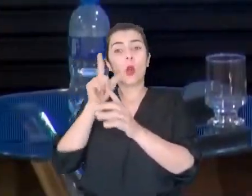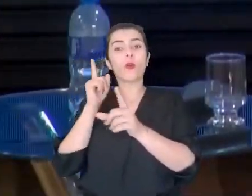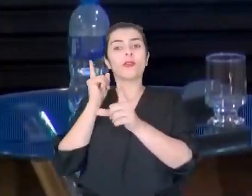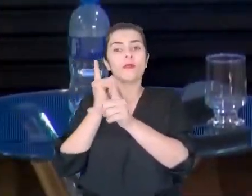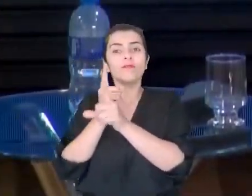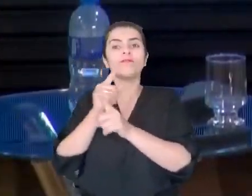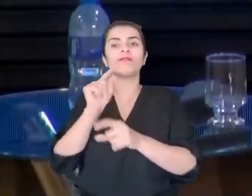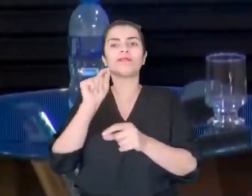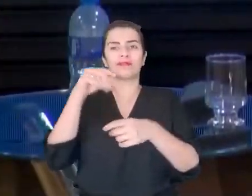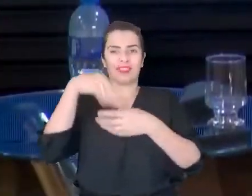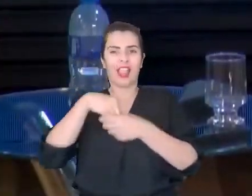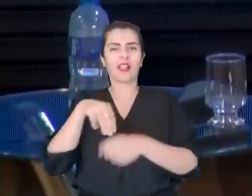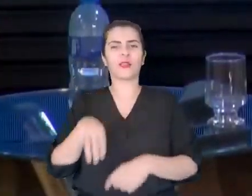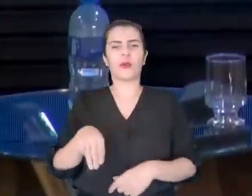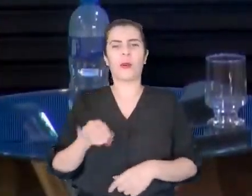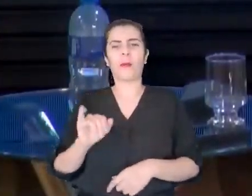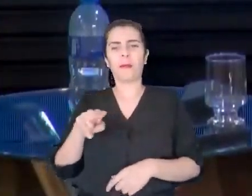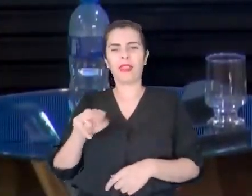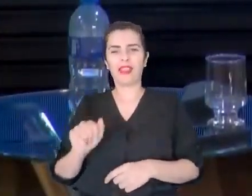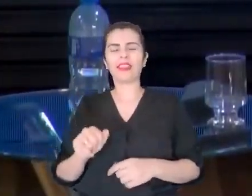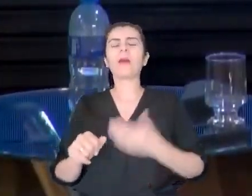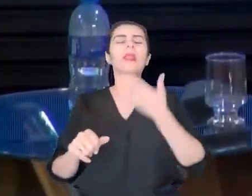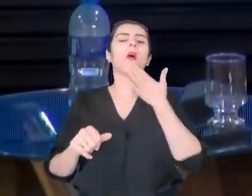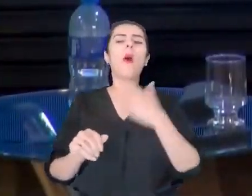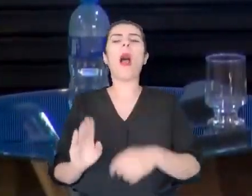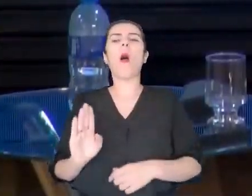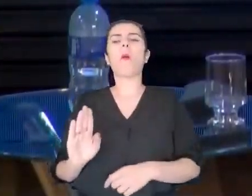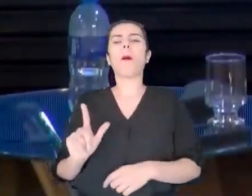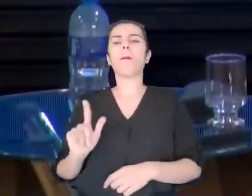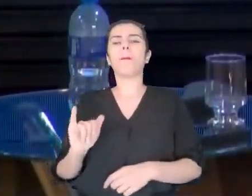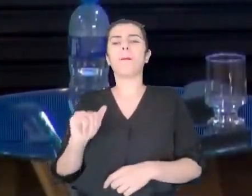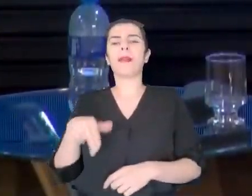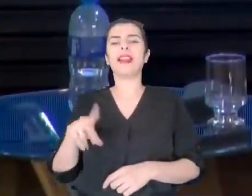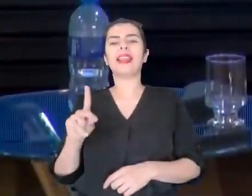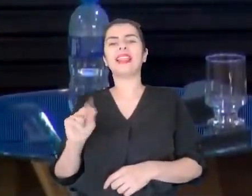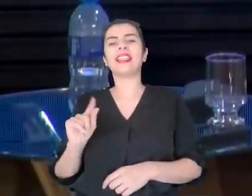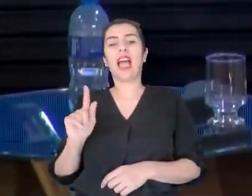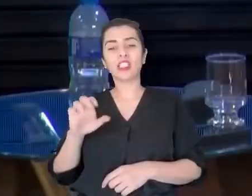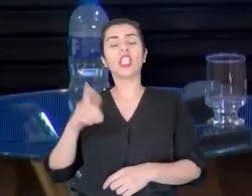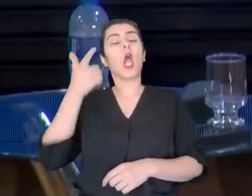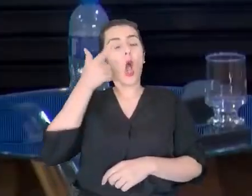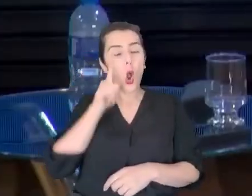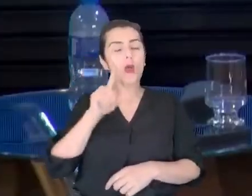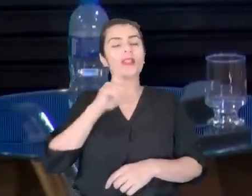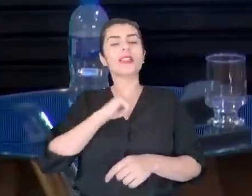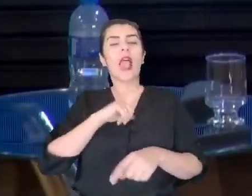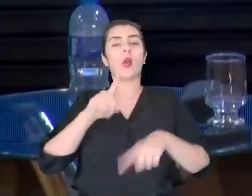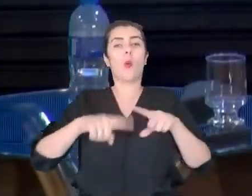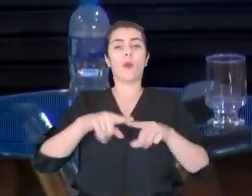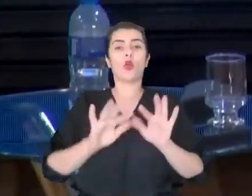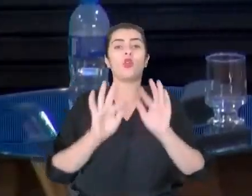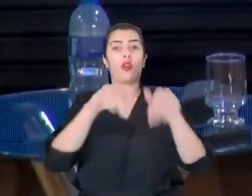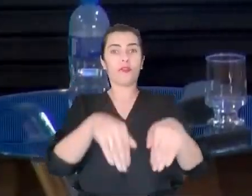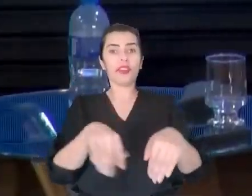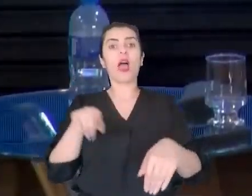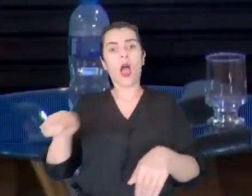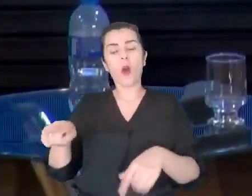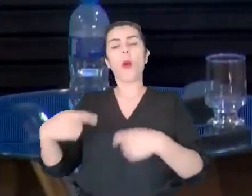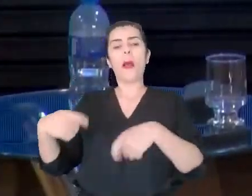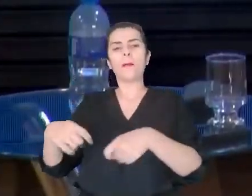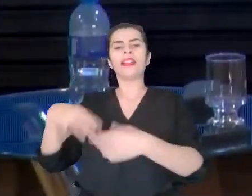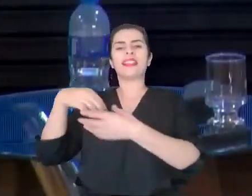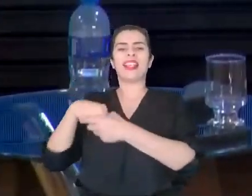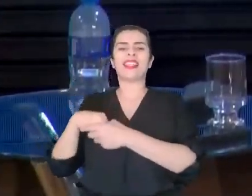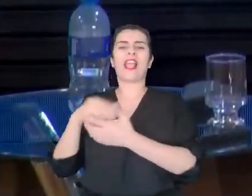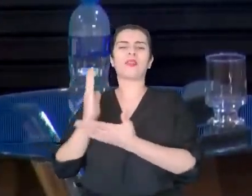análises de blendagem, qual é o melhor blend para ter o produto, essa análise precisava ser estendida até os rejeitos. Né? Então, hoje,